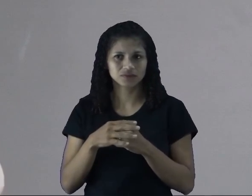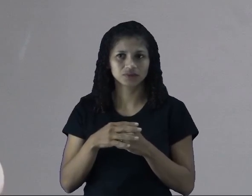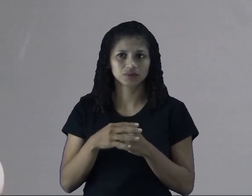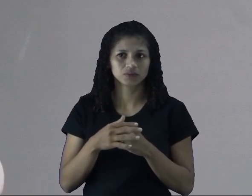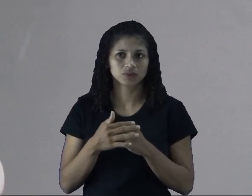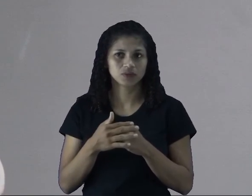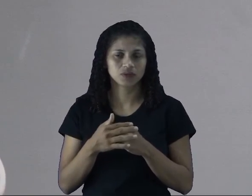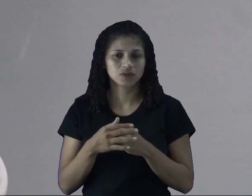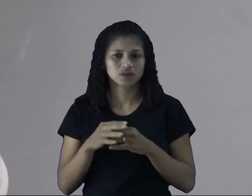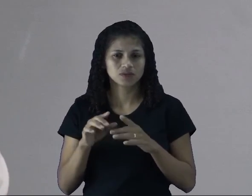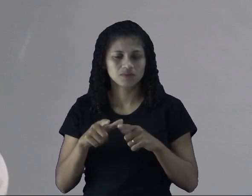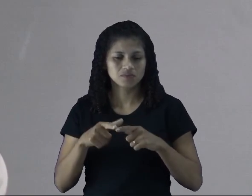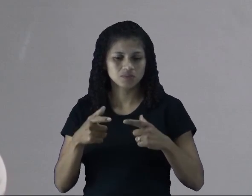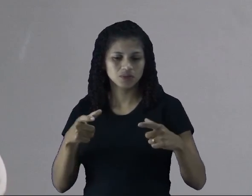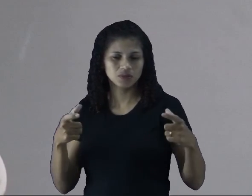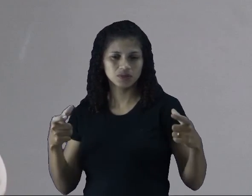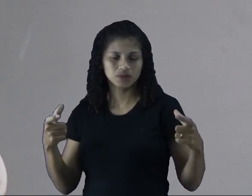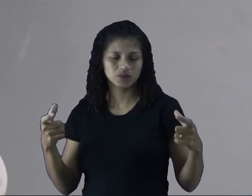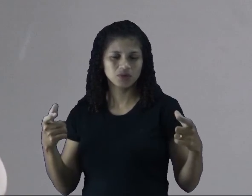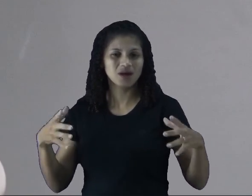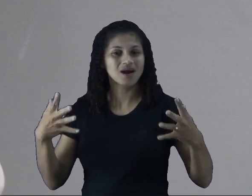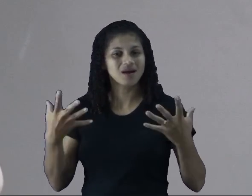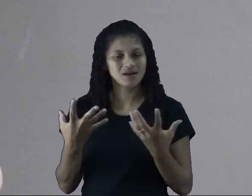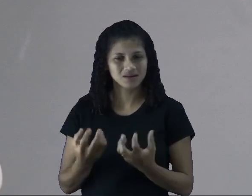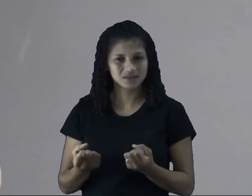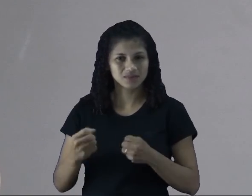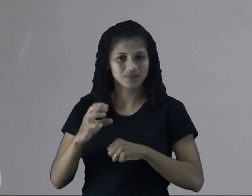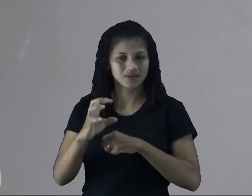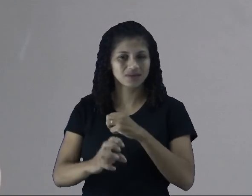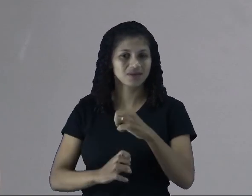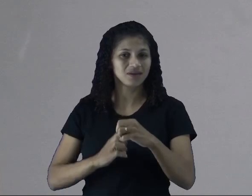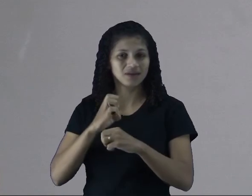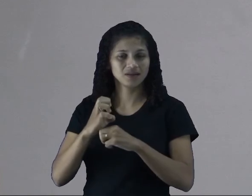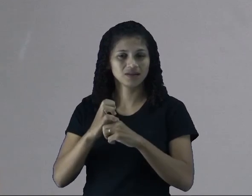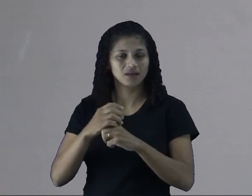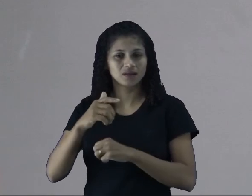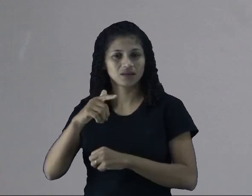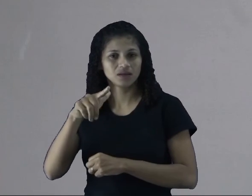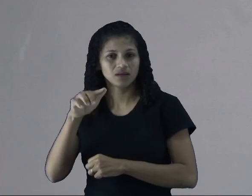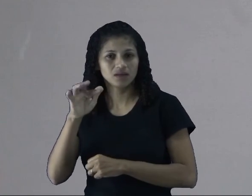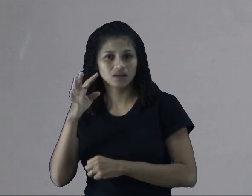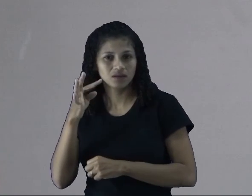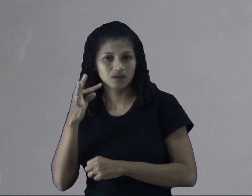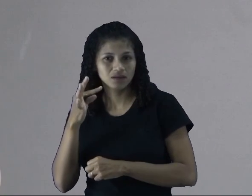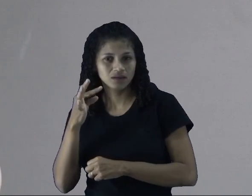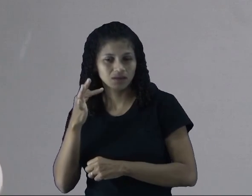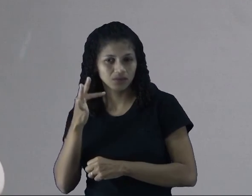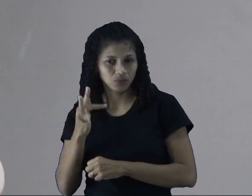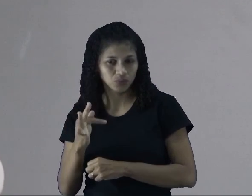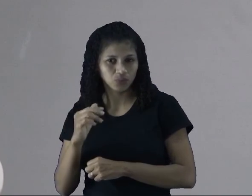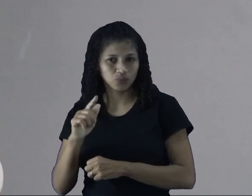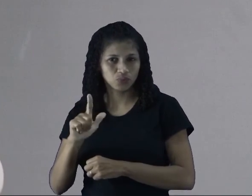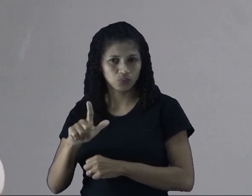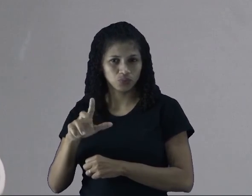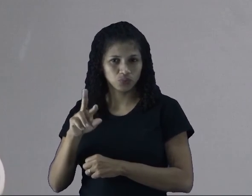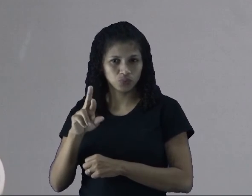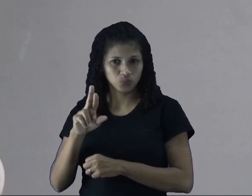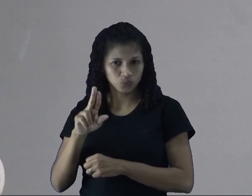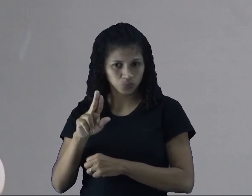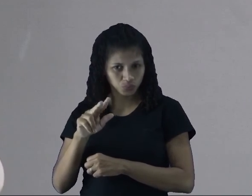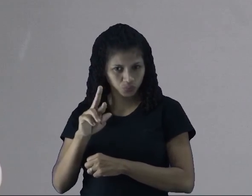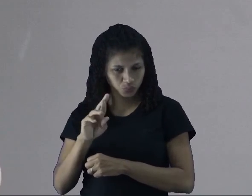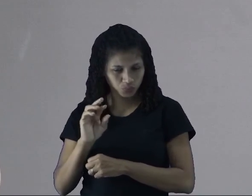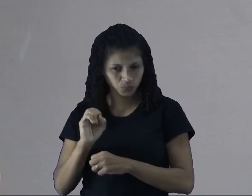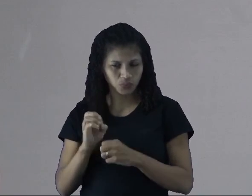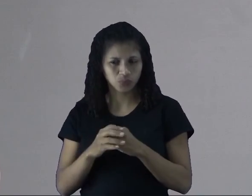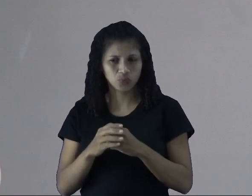Uma maior tendência a receber elétrons. Então, o flúor, ele conseguiu, por conta da sua eletronegatividade, fazer ali uma